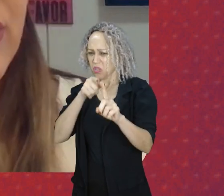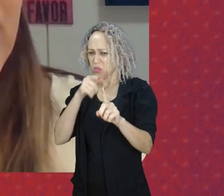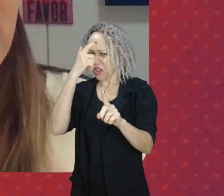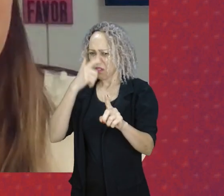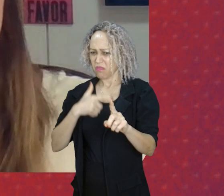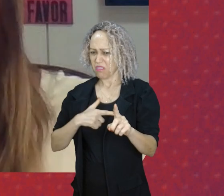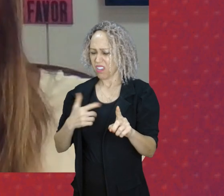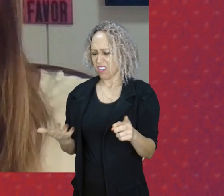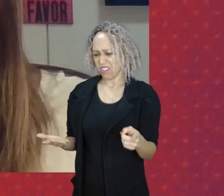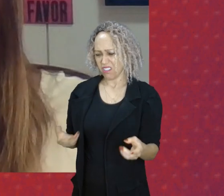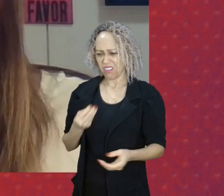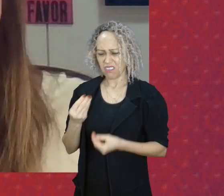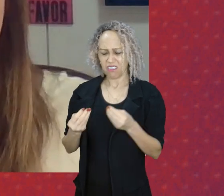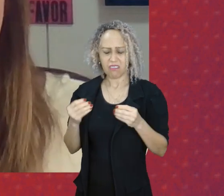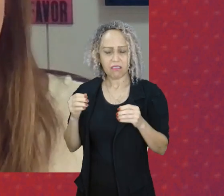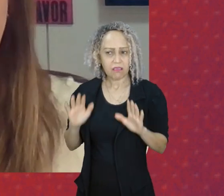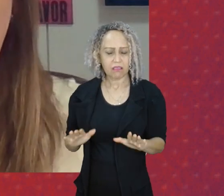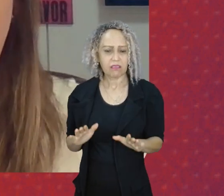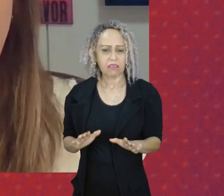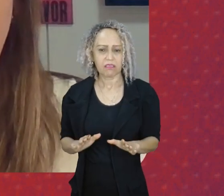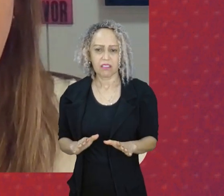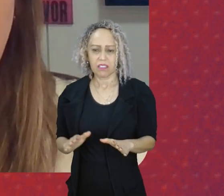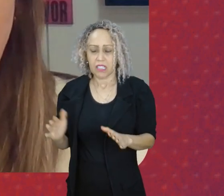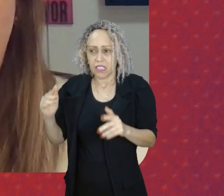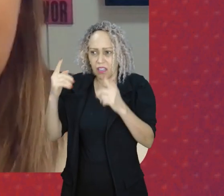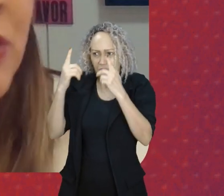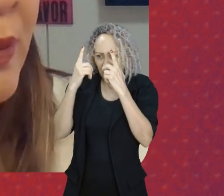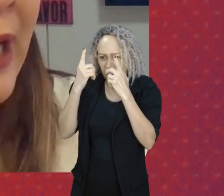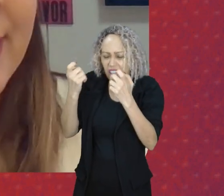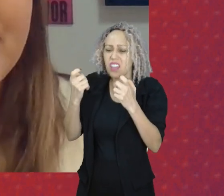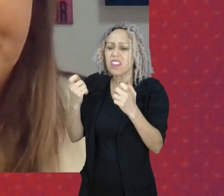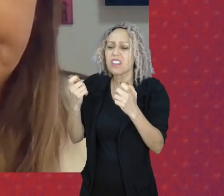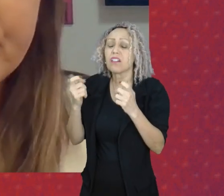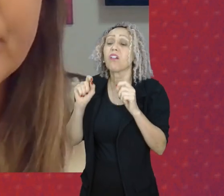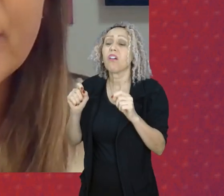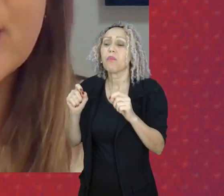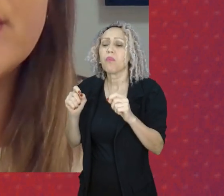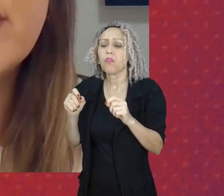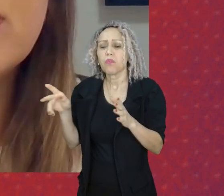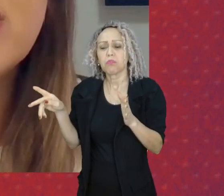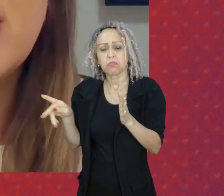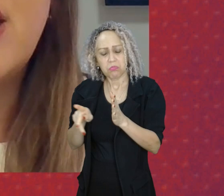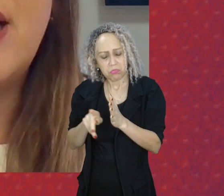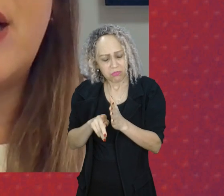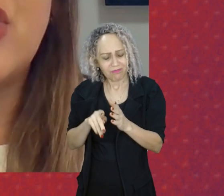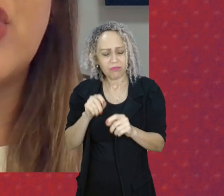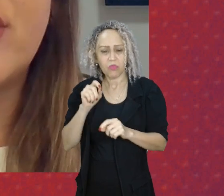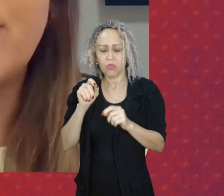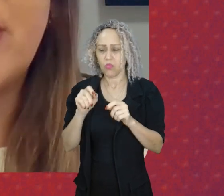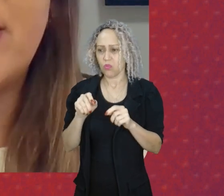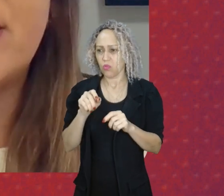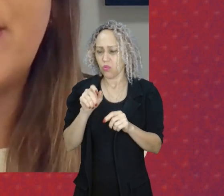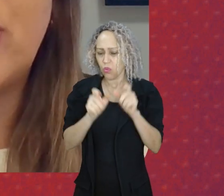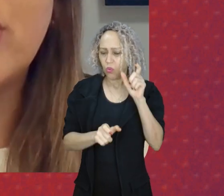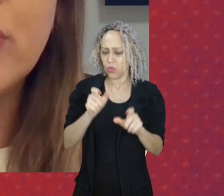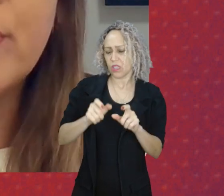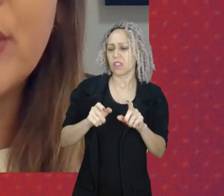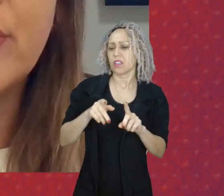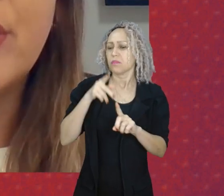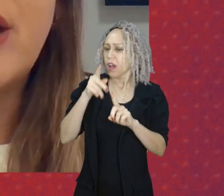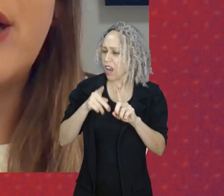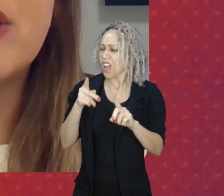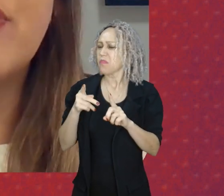esses padrões e essas violências que são cometidas pelos seus próprios pares. Então, a gente ter as mulheres em